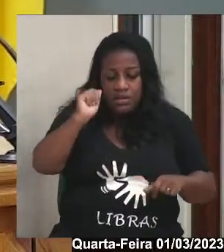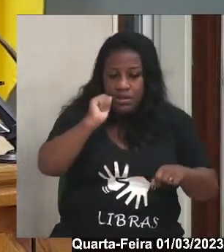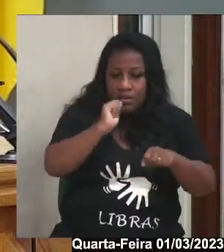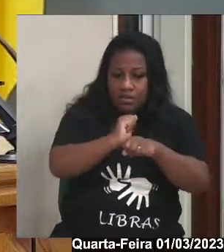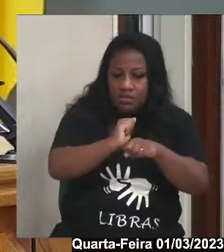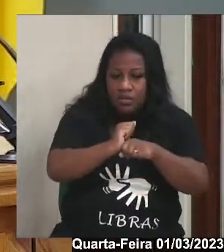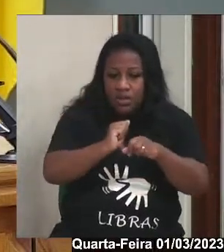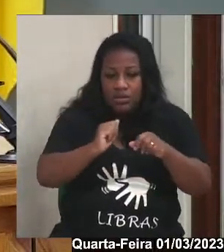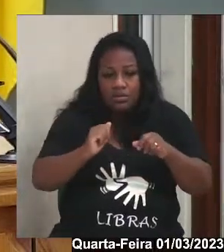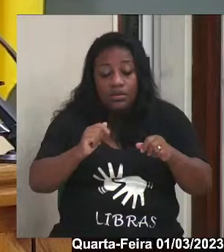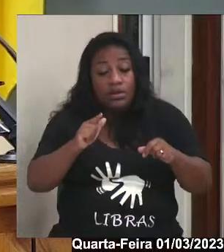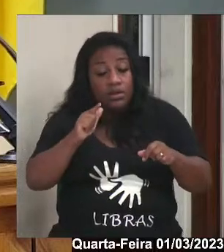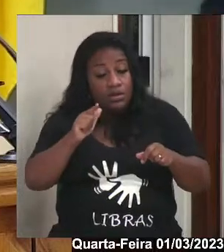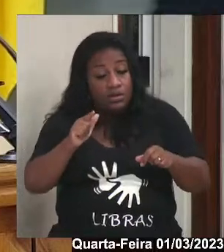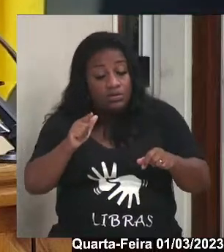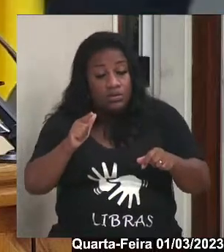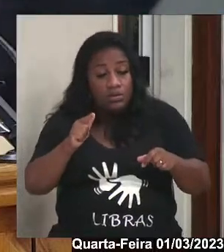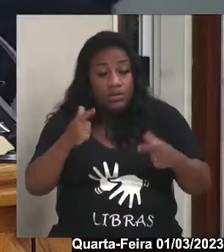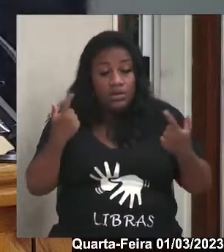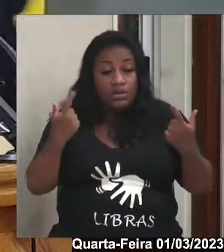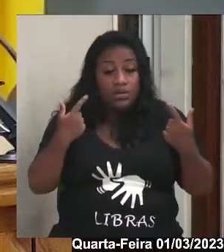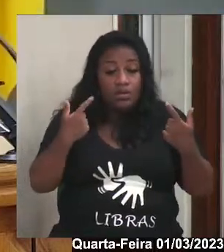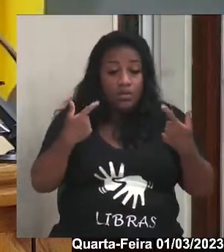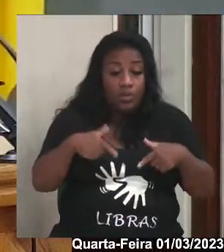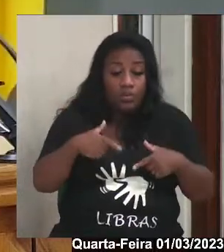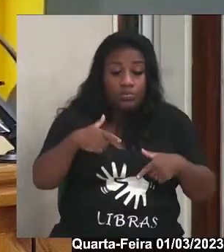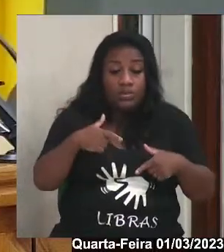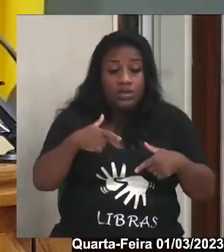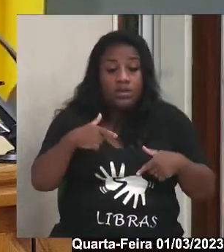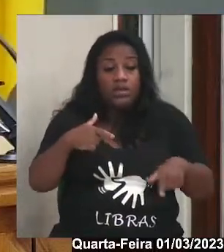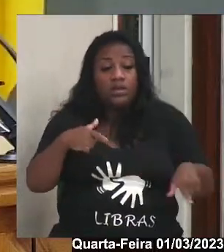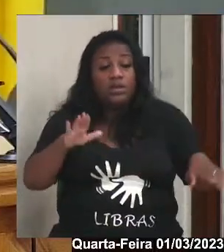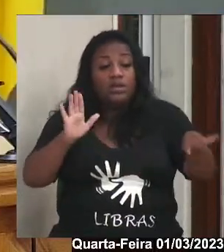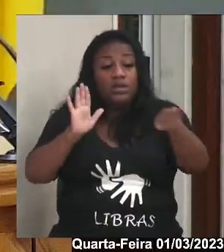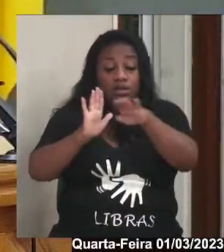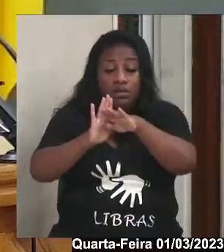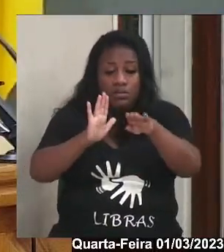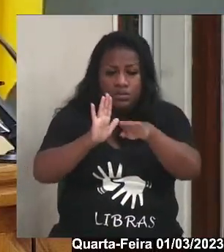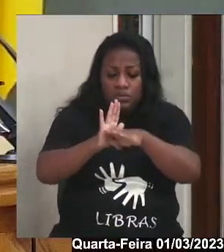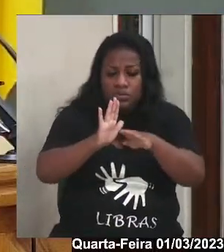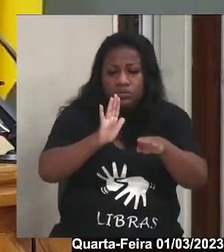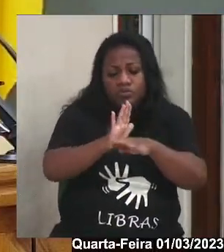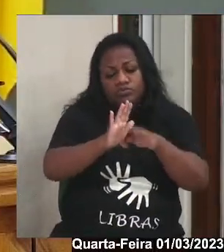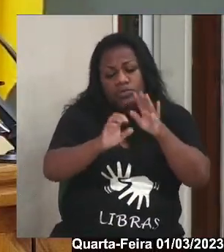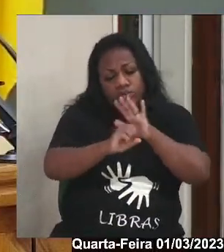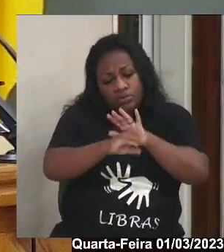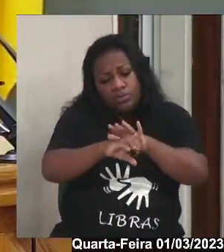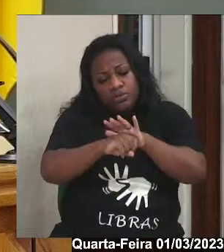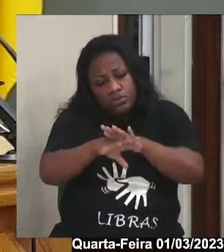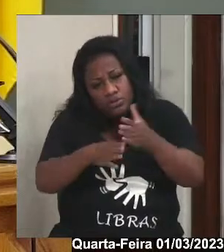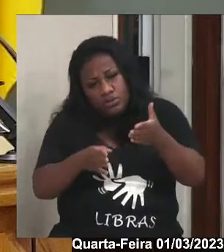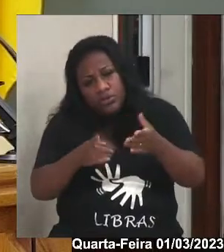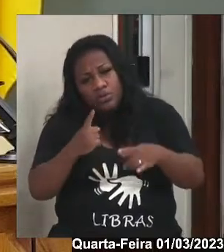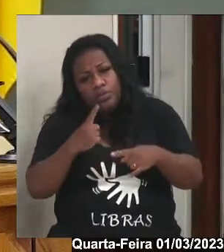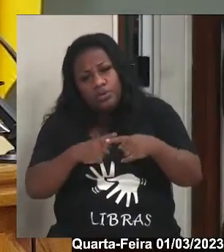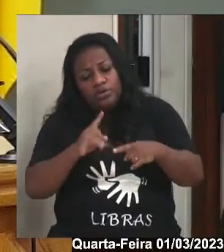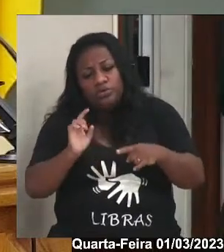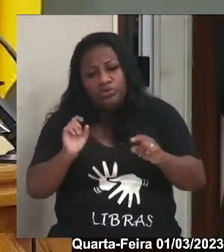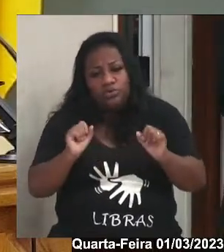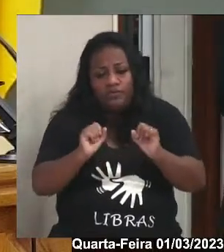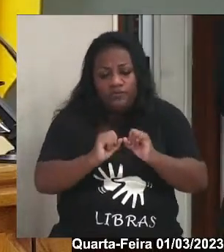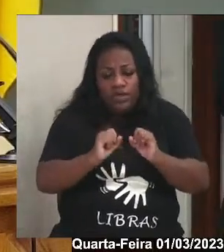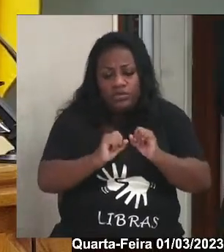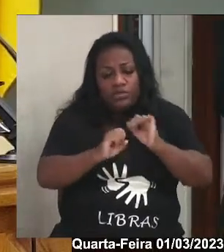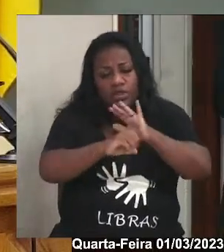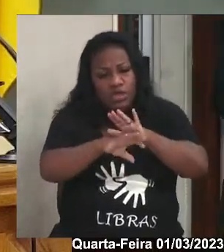que comigo nunca aconteça de nenhum vereador votar contra alguma indicação minha, que até mesmo eu não faça